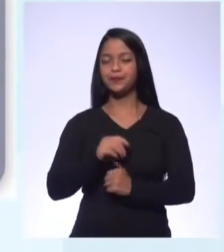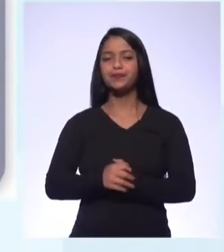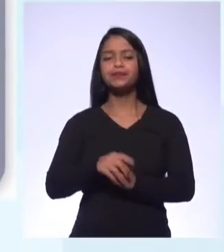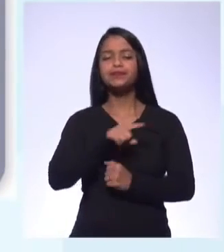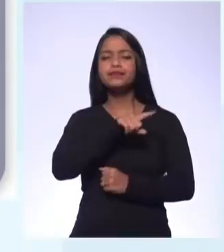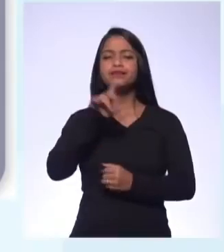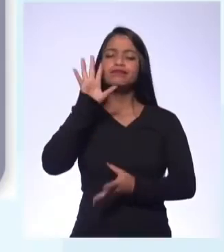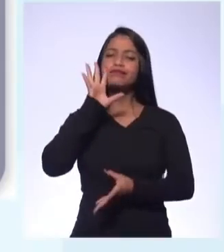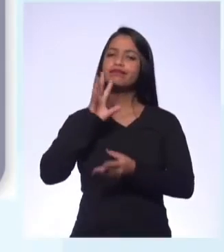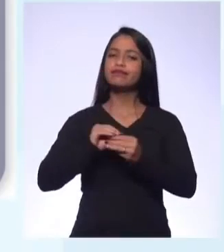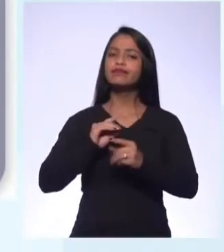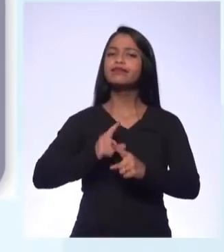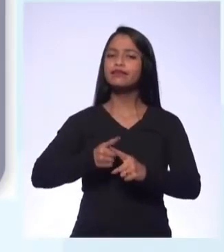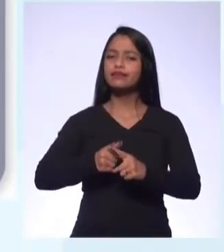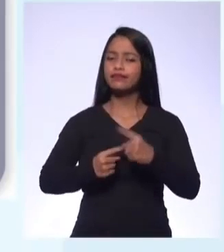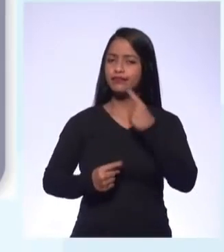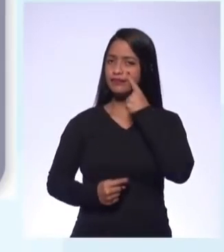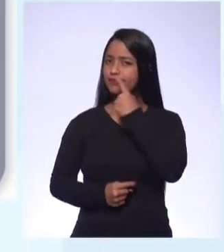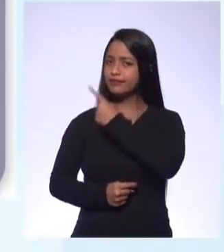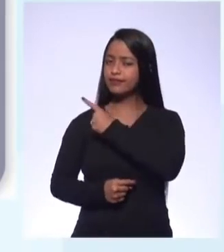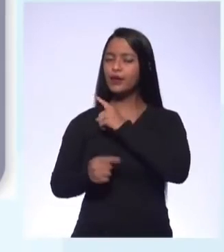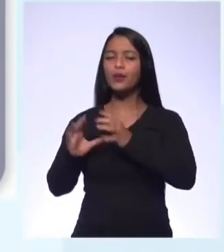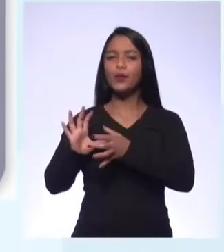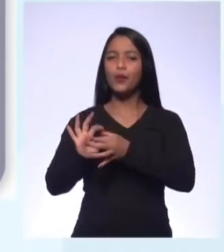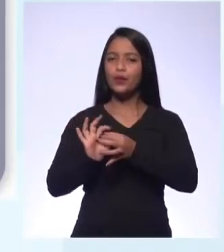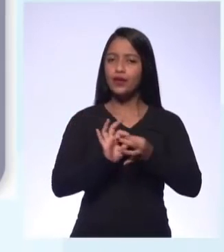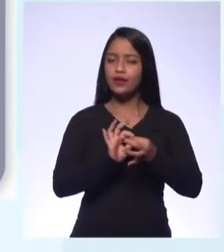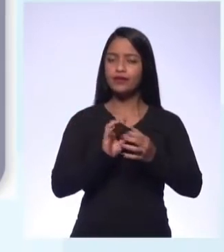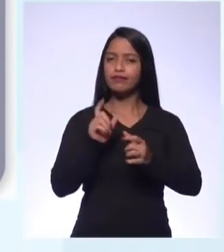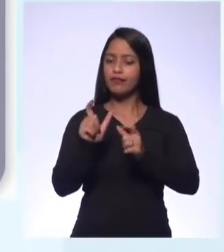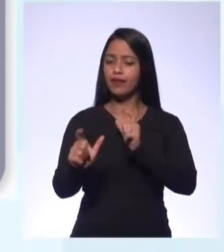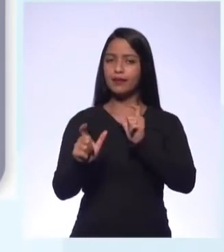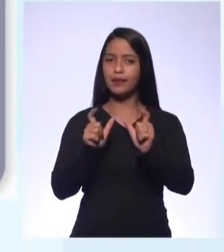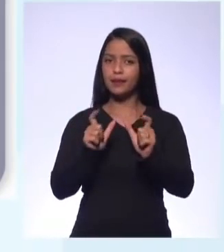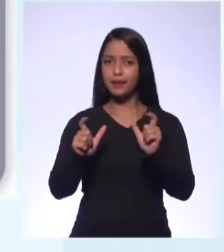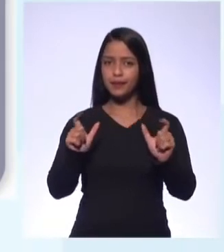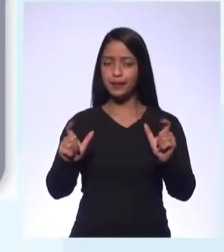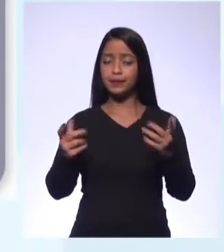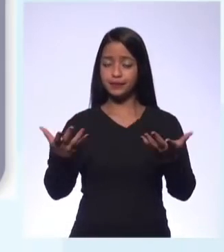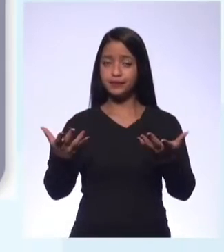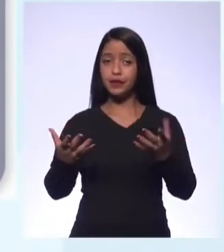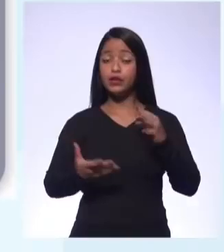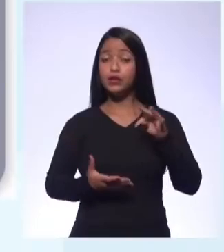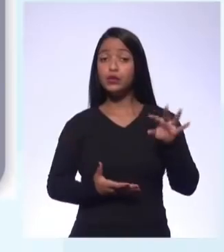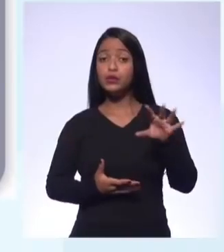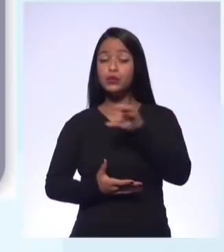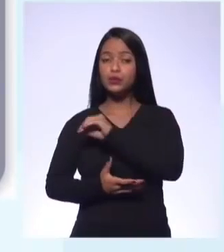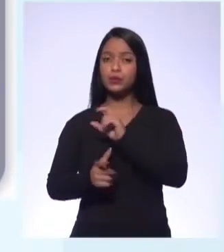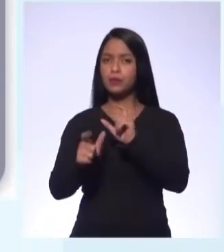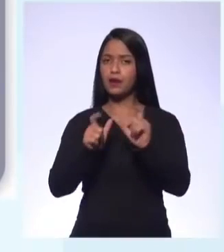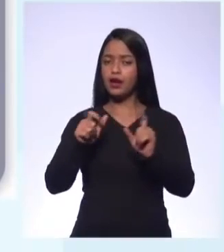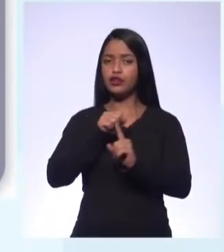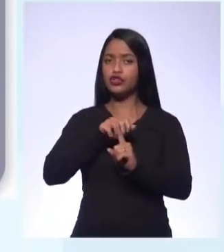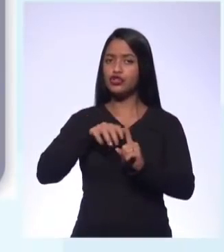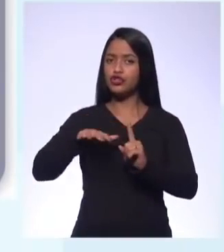contexto em que se dá a conversa e pelas expressões utilizadas. Então, não necessariamente são todas gírias, mas as expressões, as